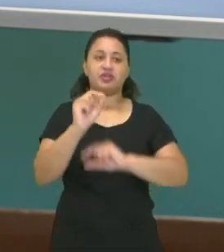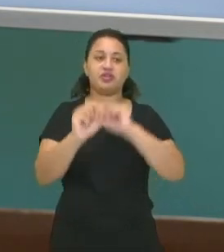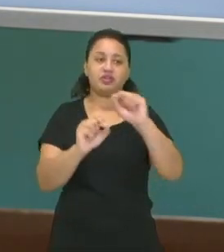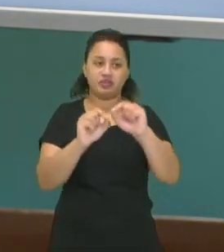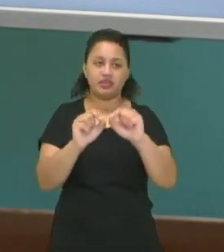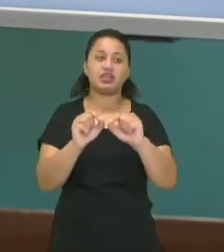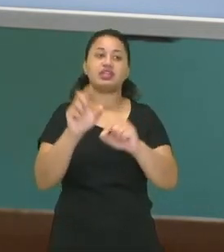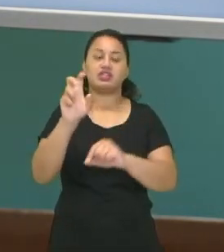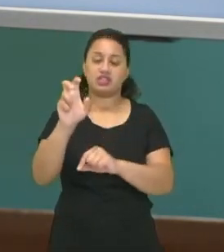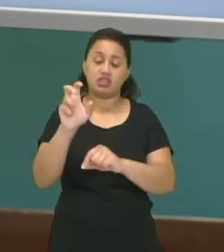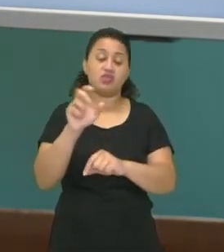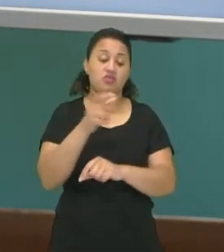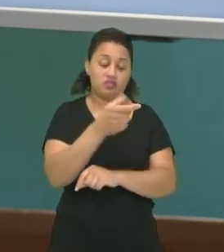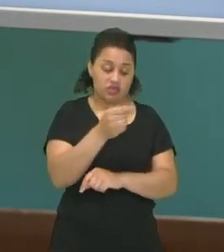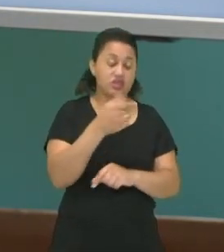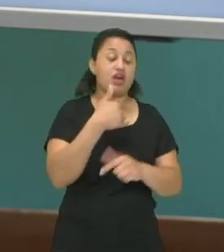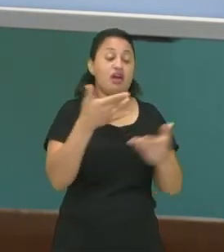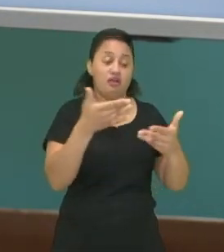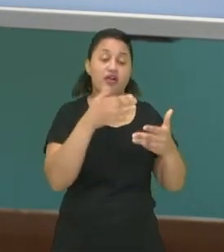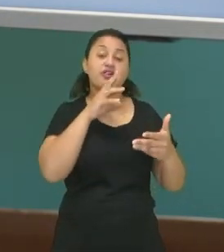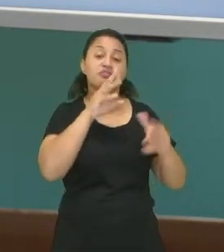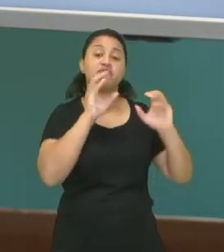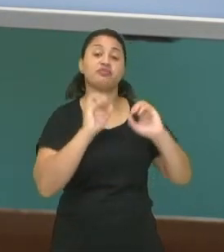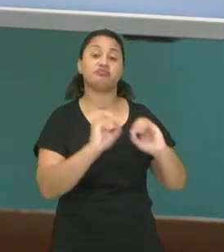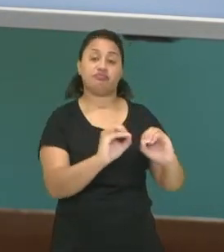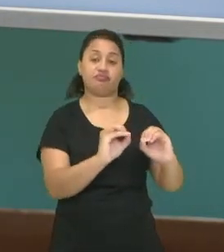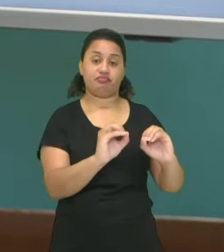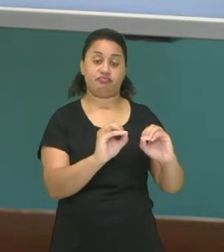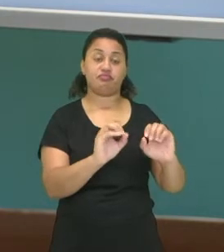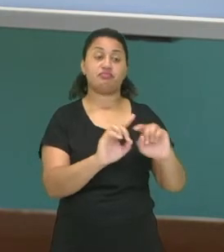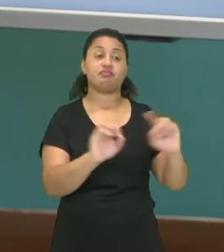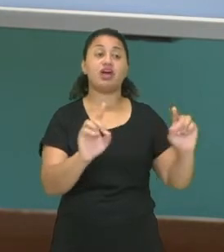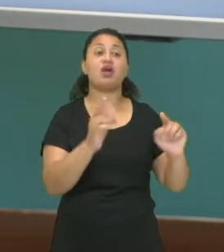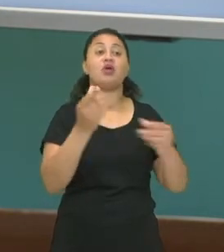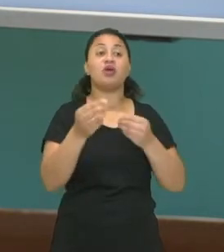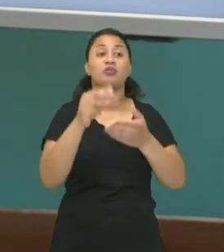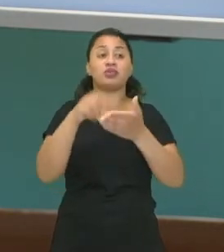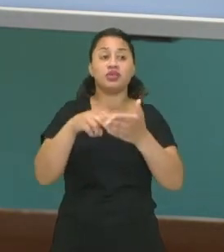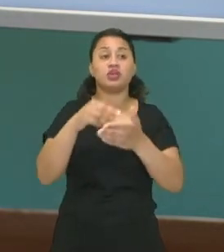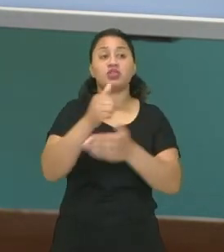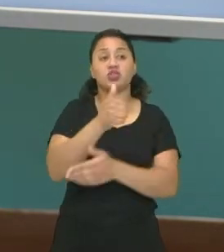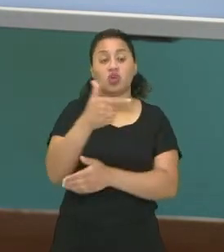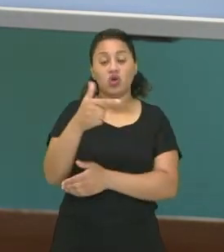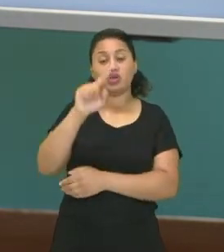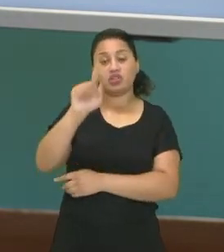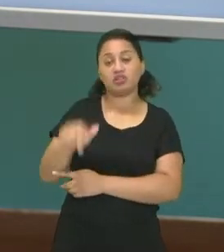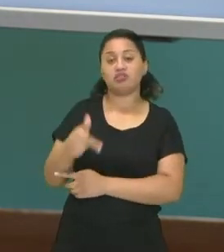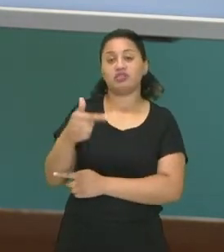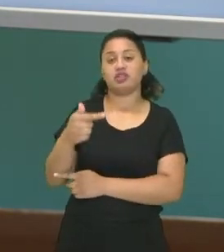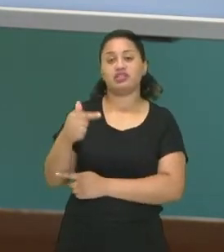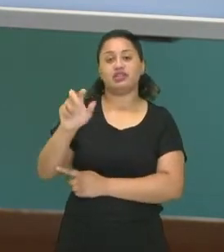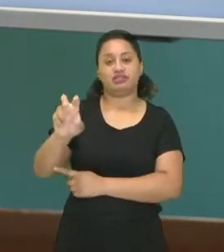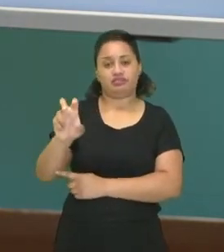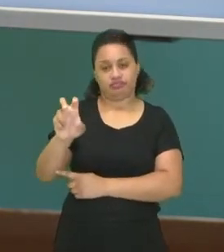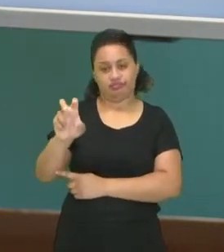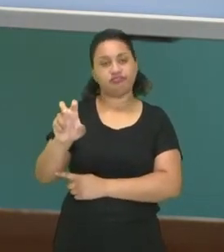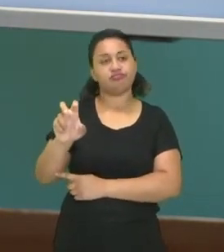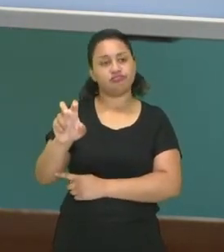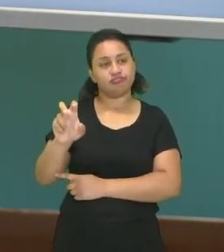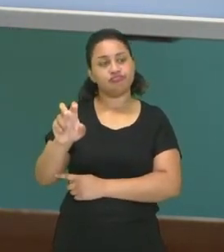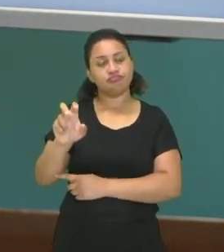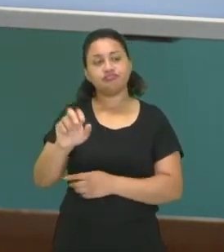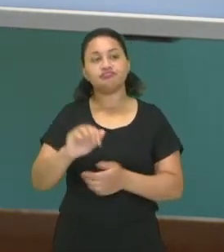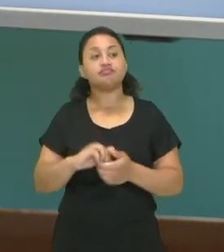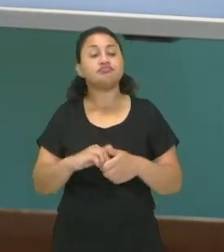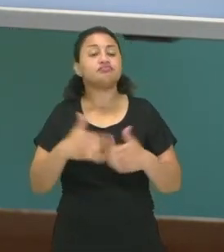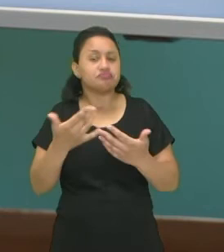vezes 4 vai dar 20 e deixa o resto zero. Como que a gente lê esse número? Ó, 12 inteiros e 75 centésimos, tá?